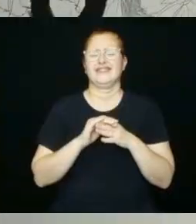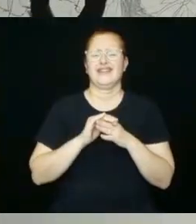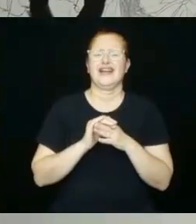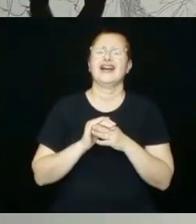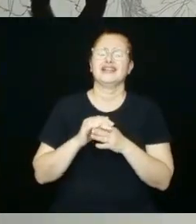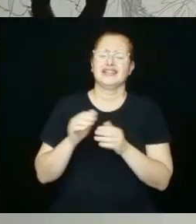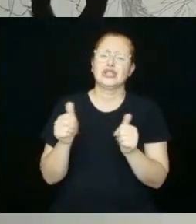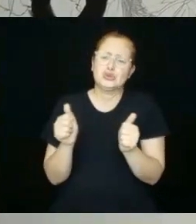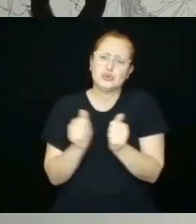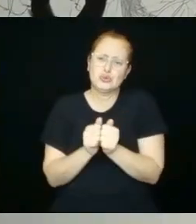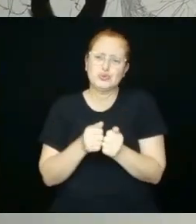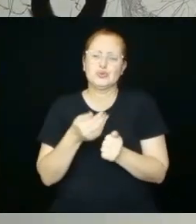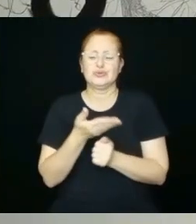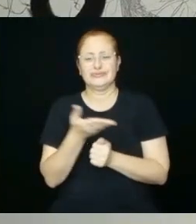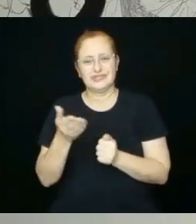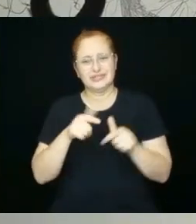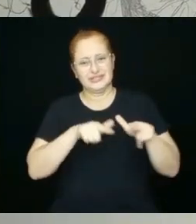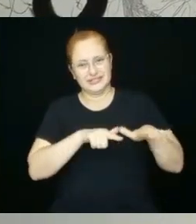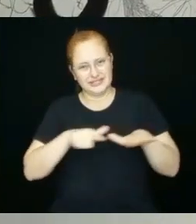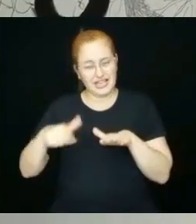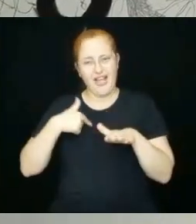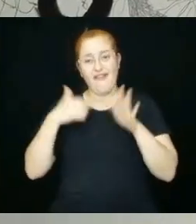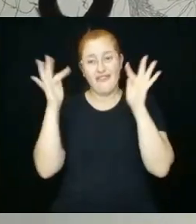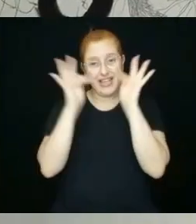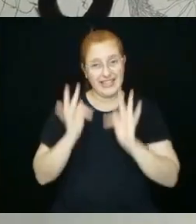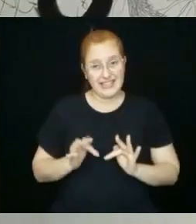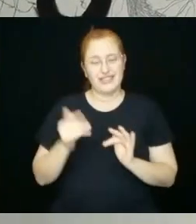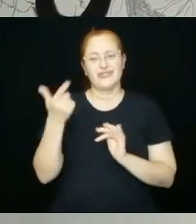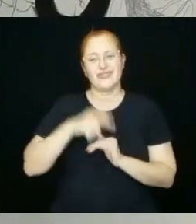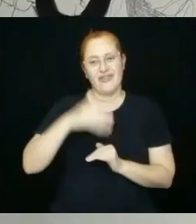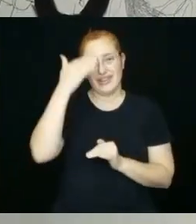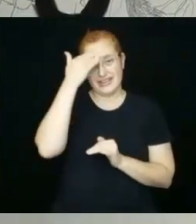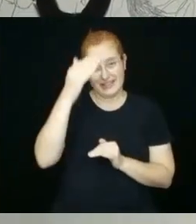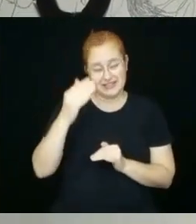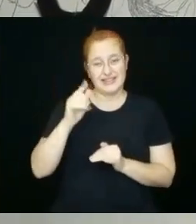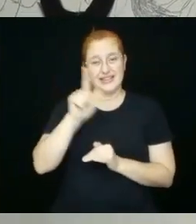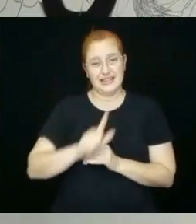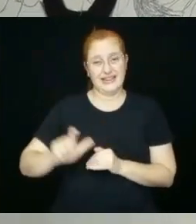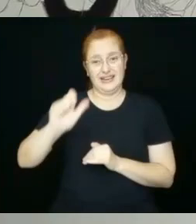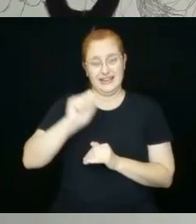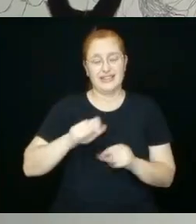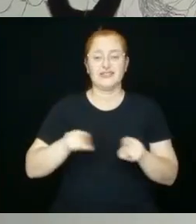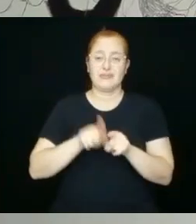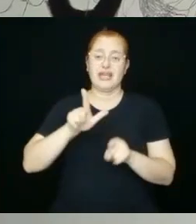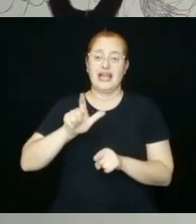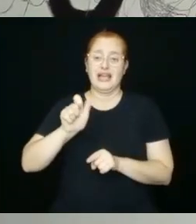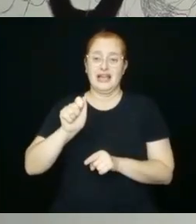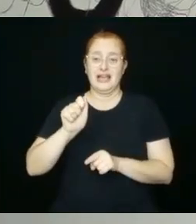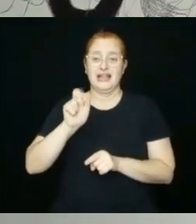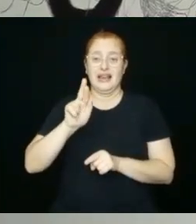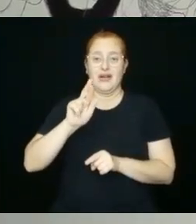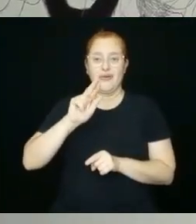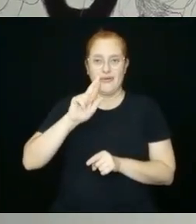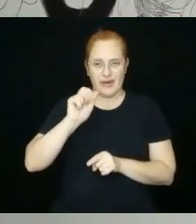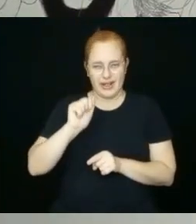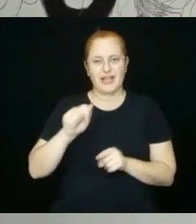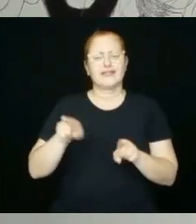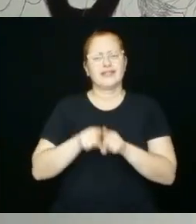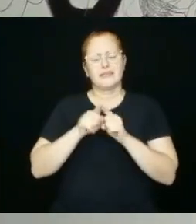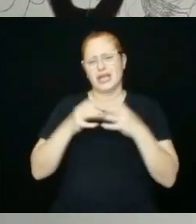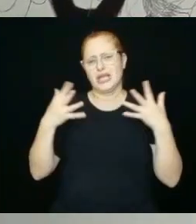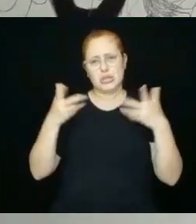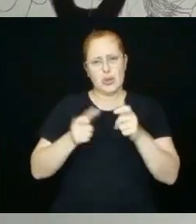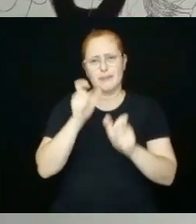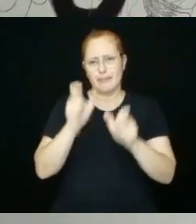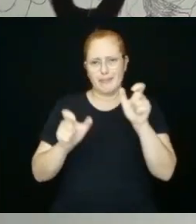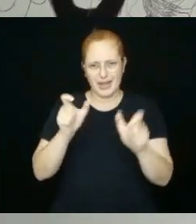essa semana inteira. Muito feliz. De novo, agradecer ao Instituto, na figura da Laura. Obrigada a todo o público também que